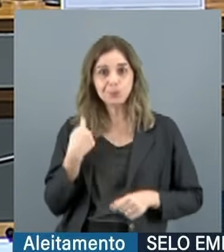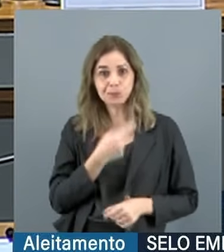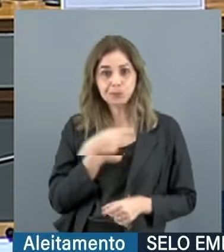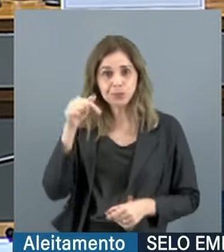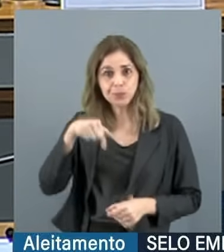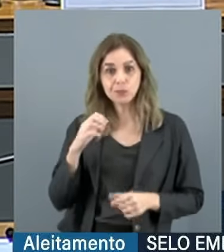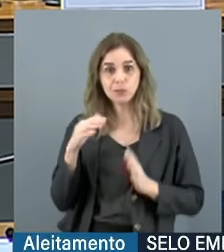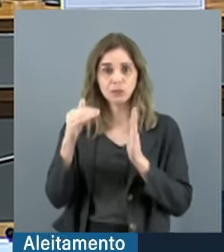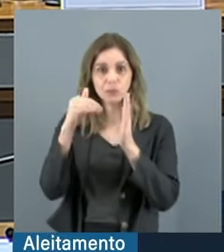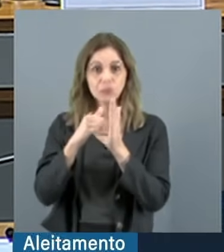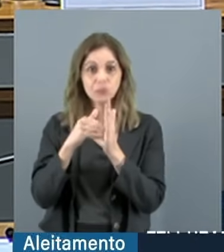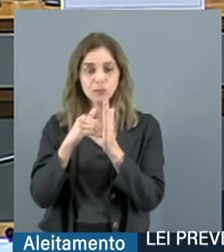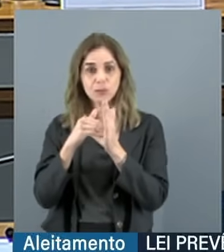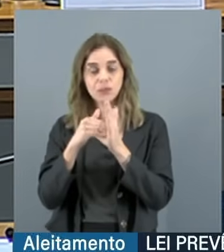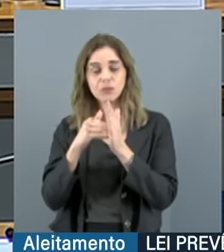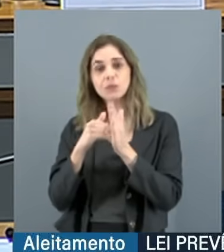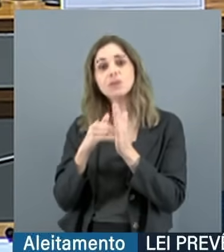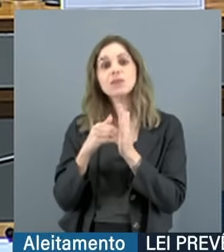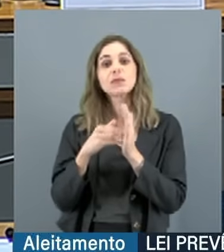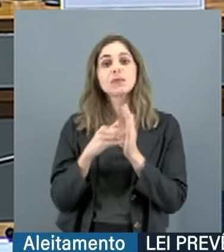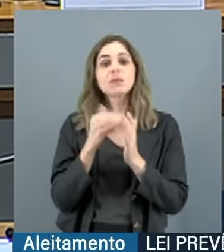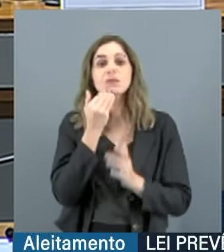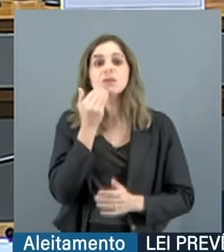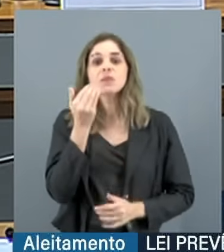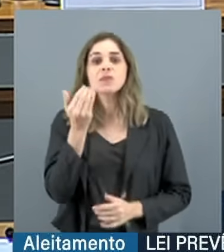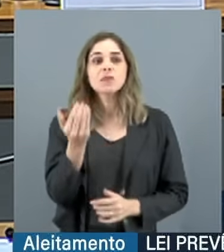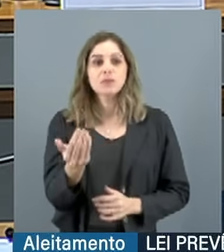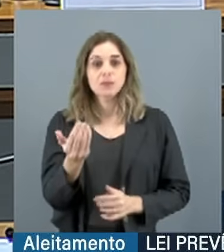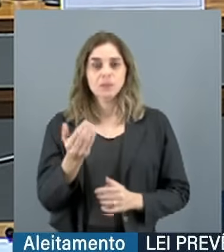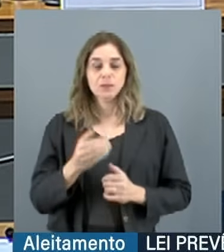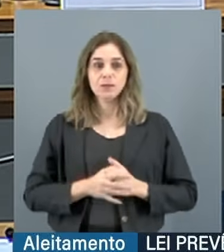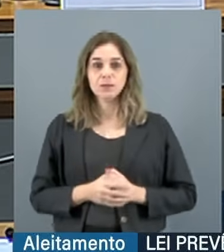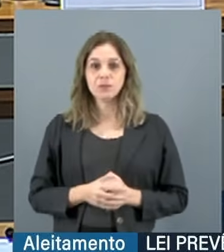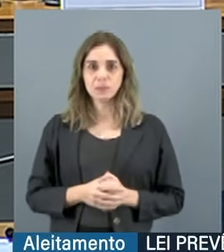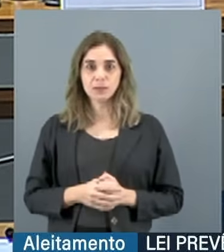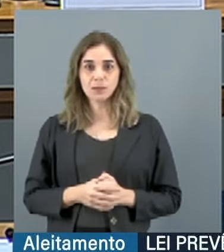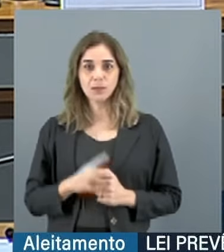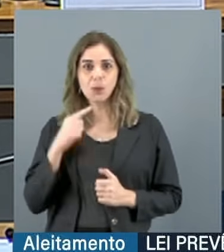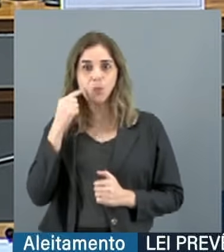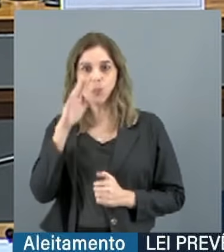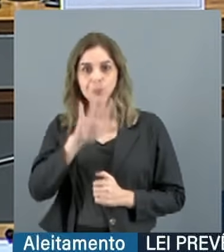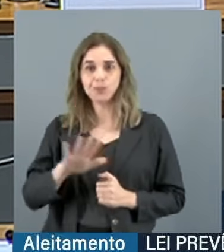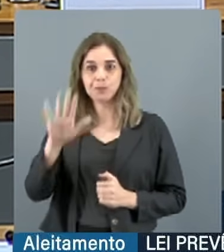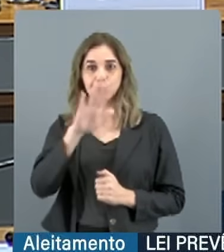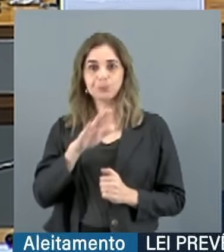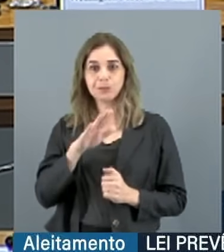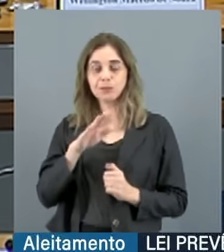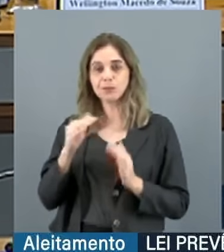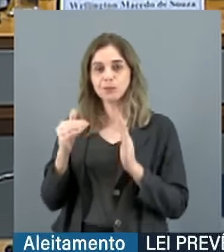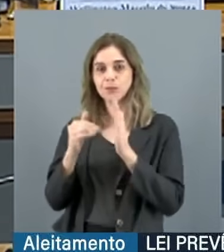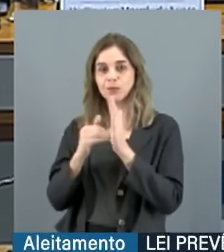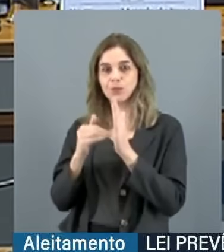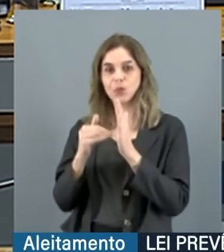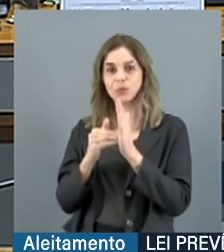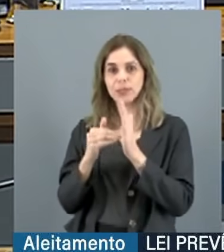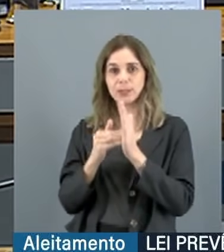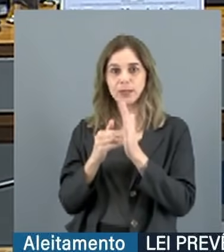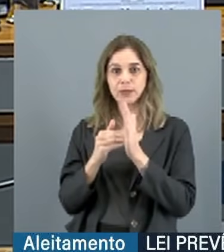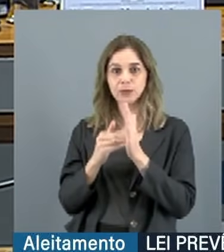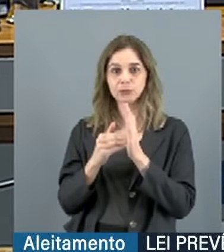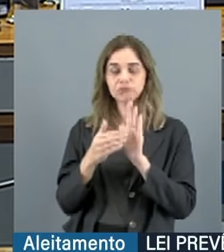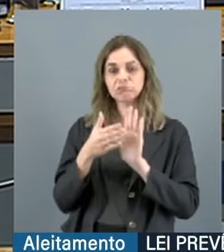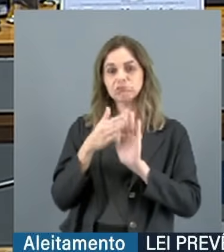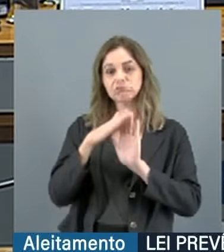no Senado Federal solicitamos à Advocacia Geral do Senado um parecer sobre a